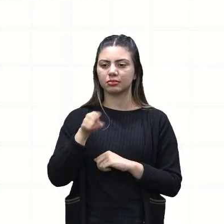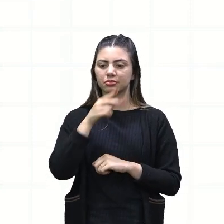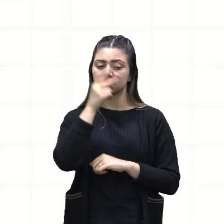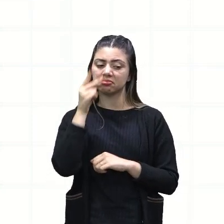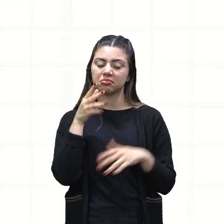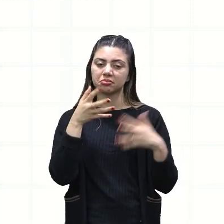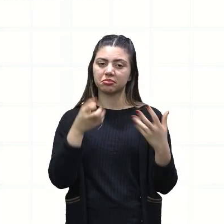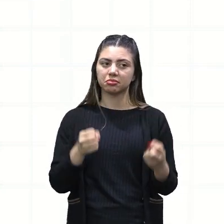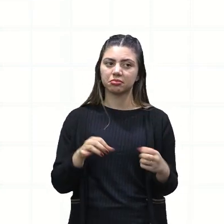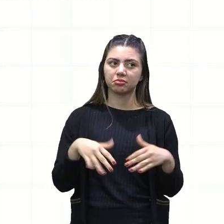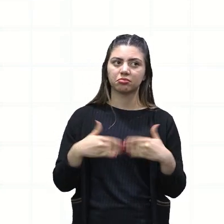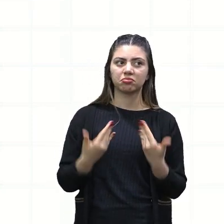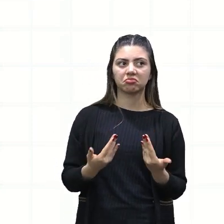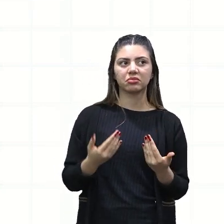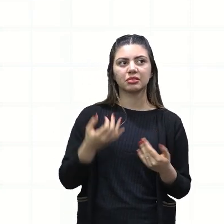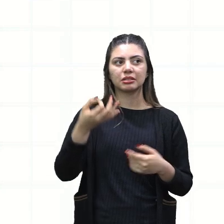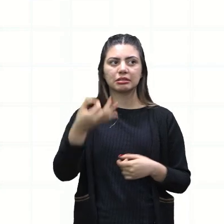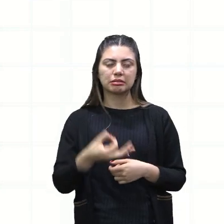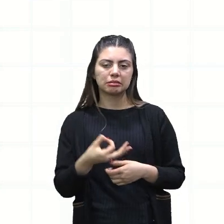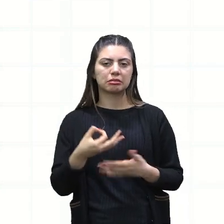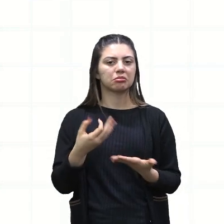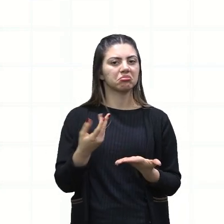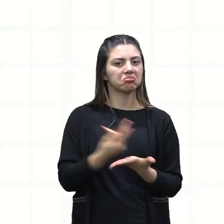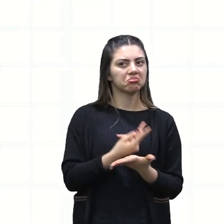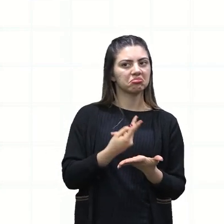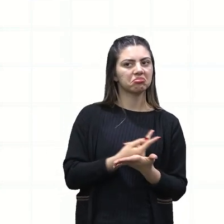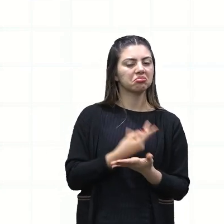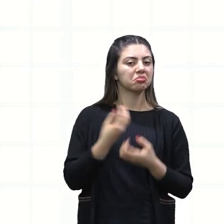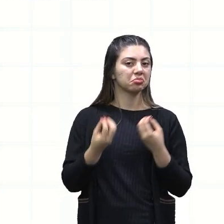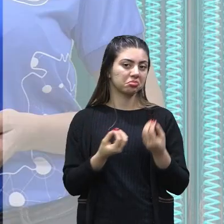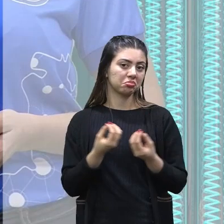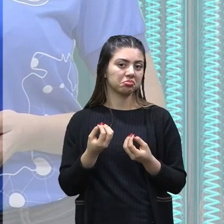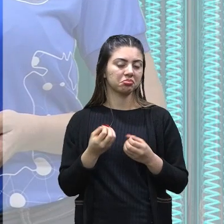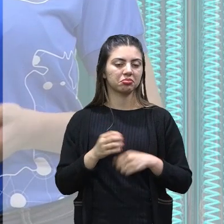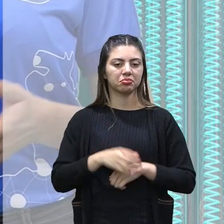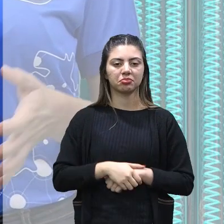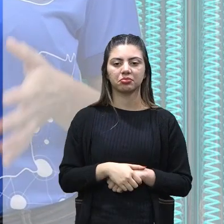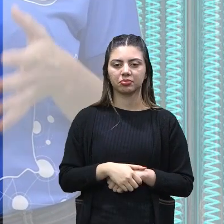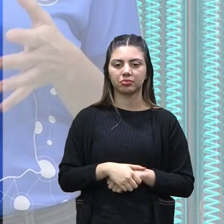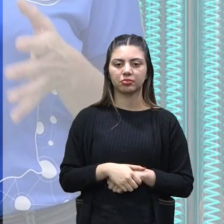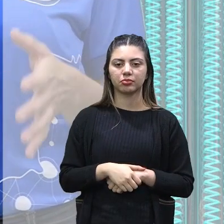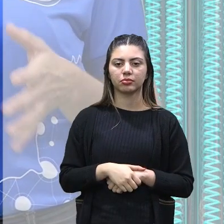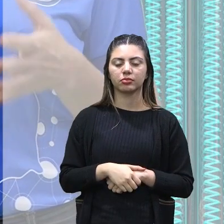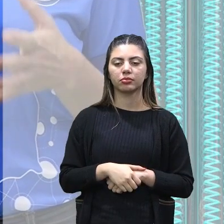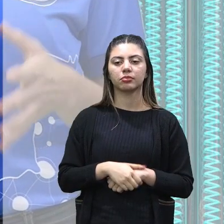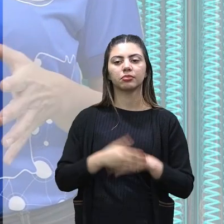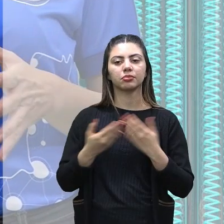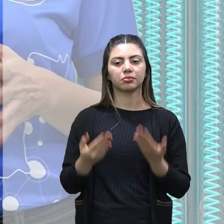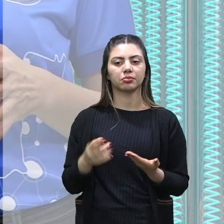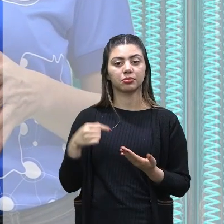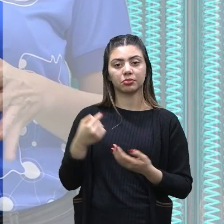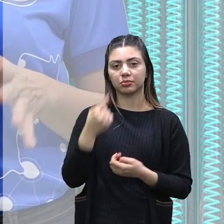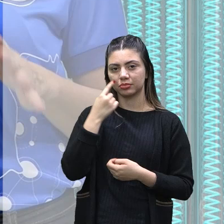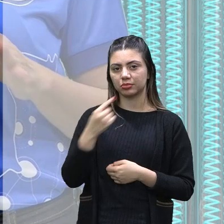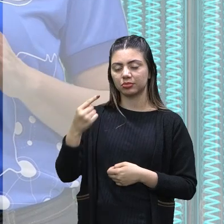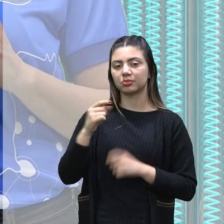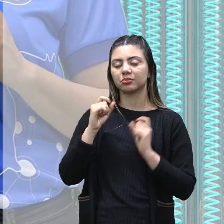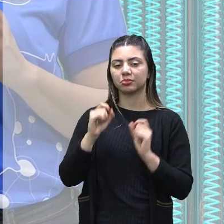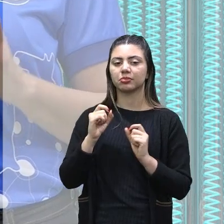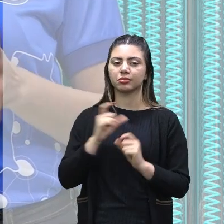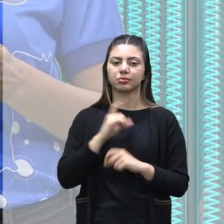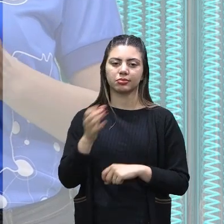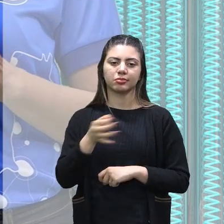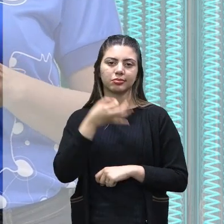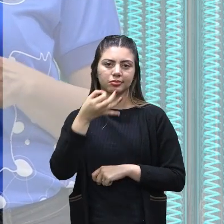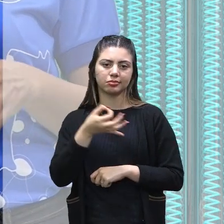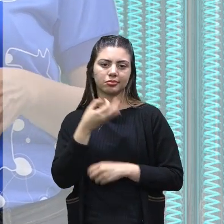ou não como certo, como ok, right? Bom, então vimos um ponto de vista ali a respeito, né,